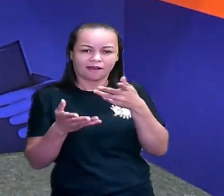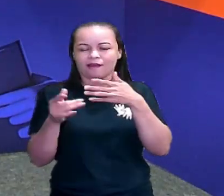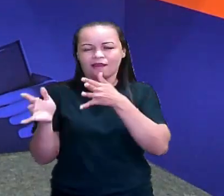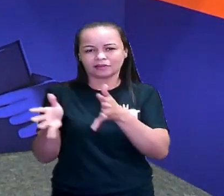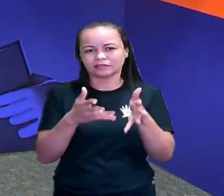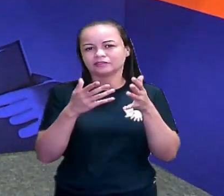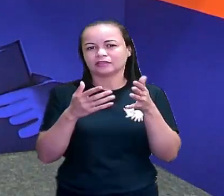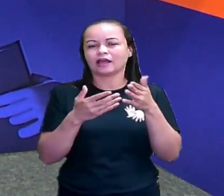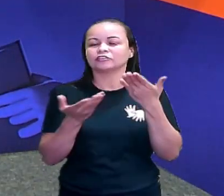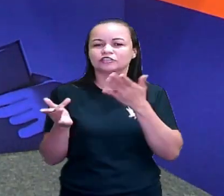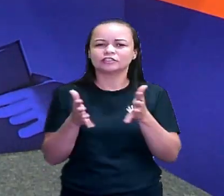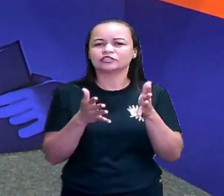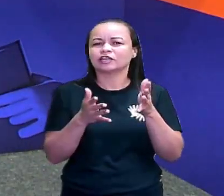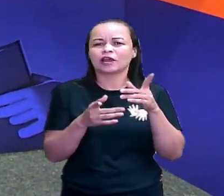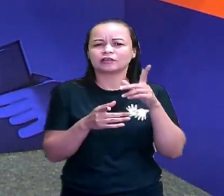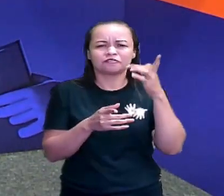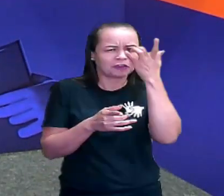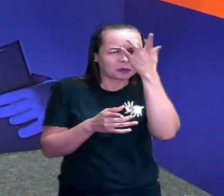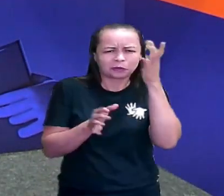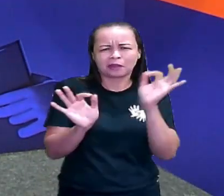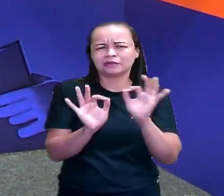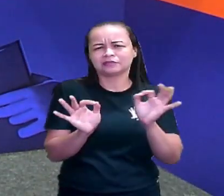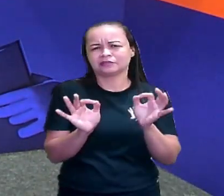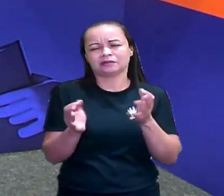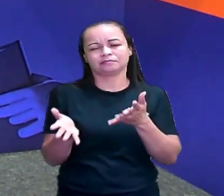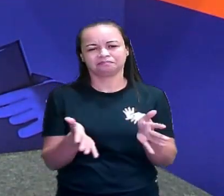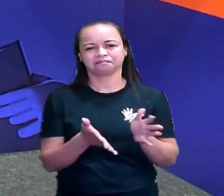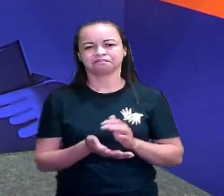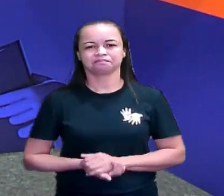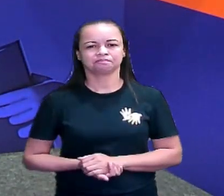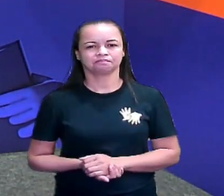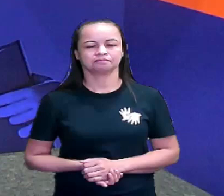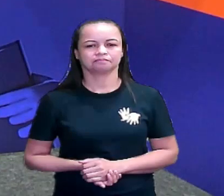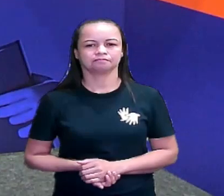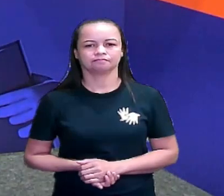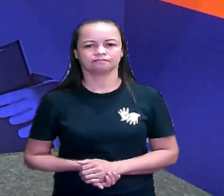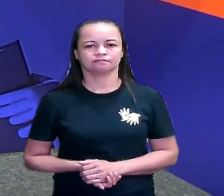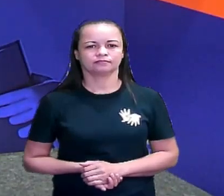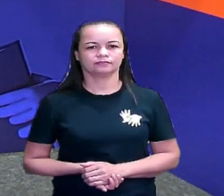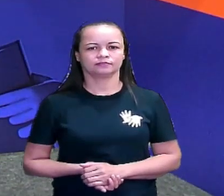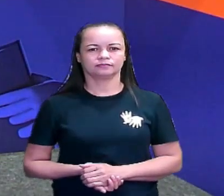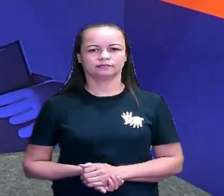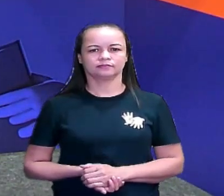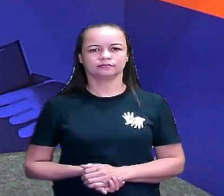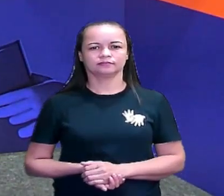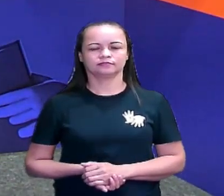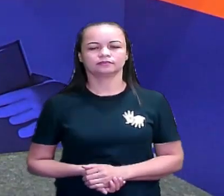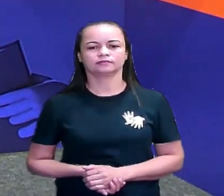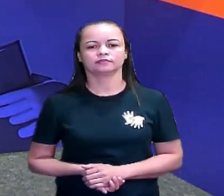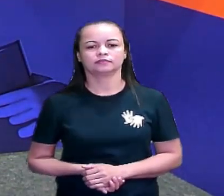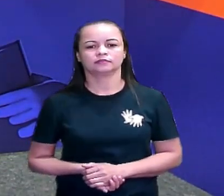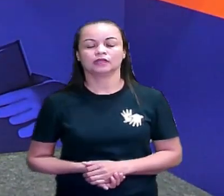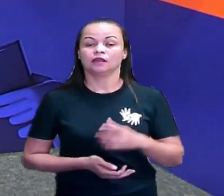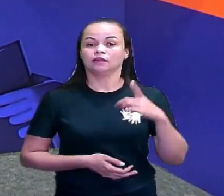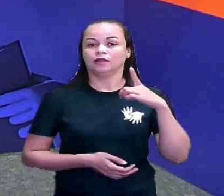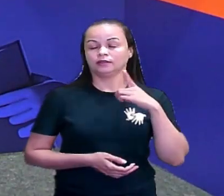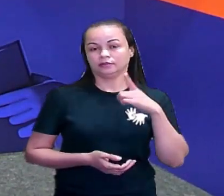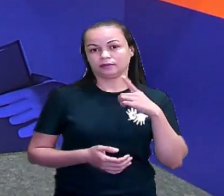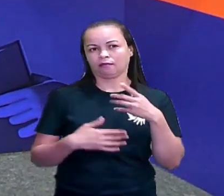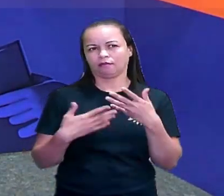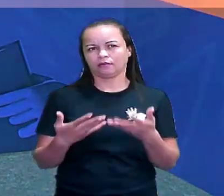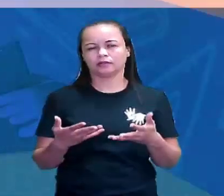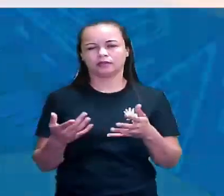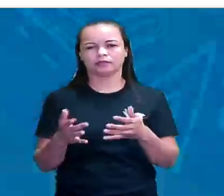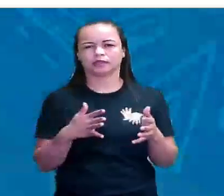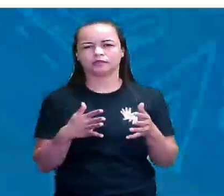que a gente teve no início. Tá certo? E aí, quando a gente tem que a gente vai